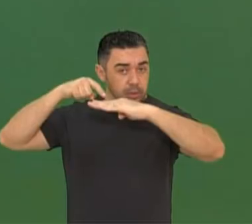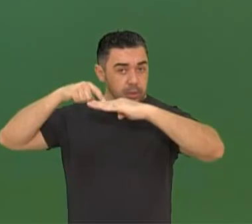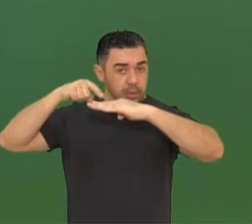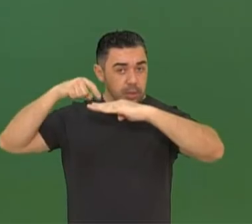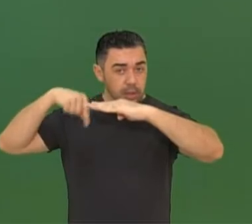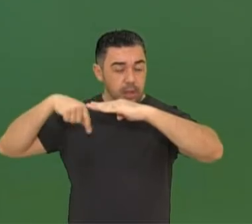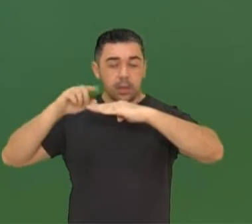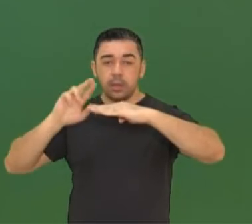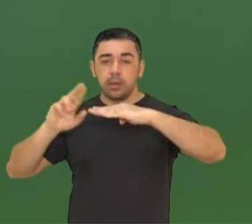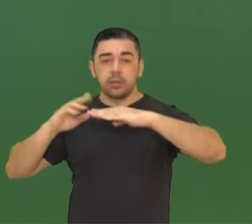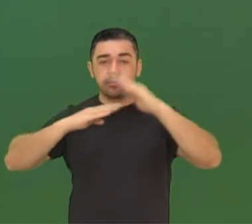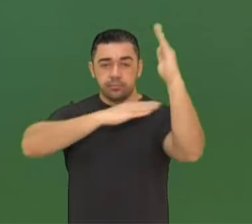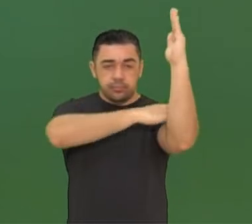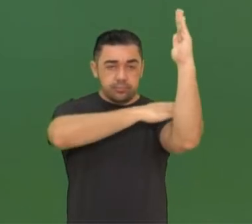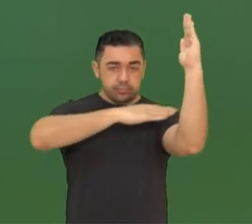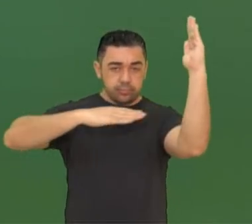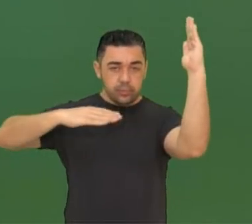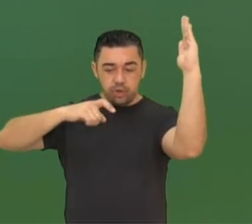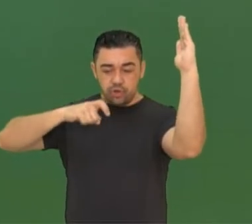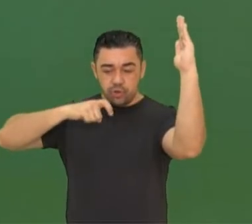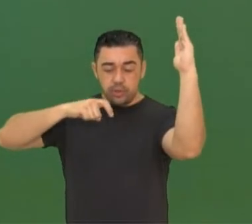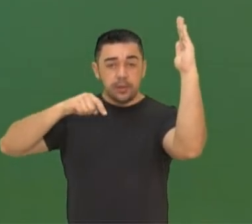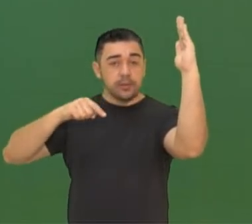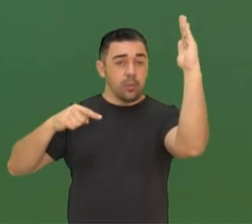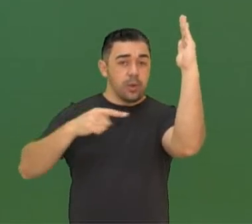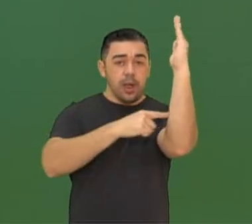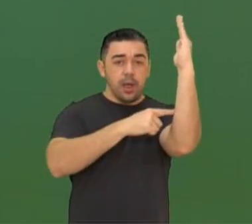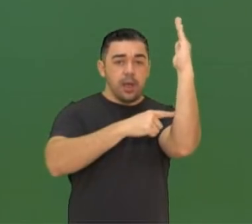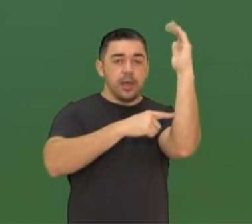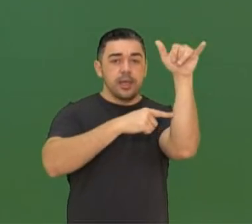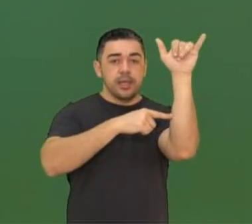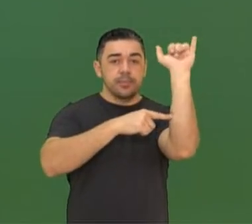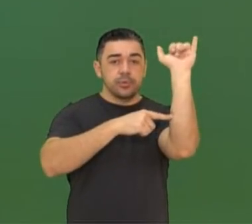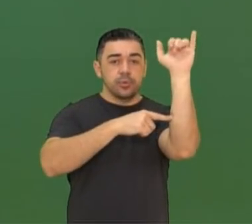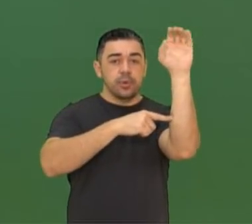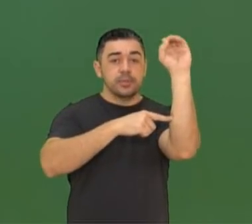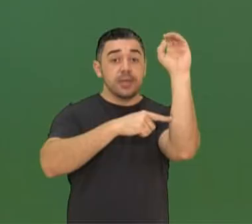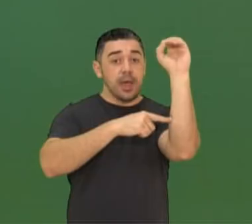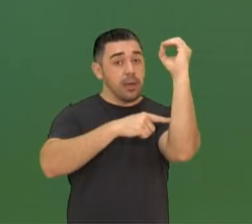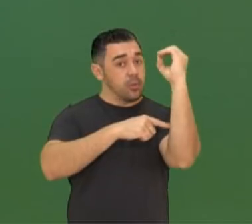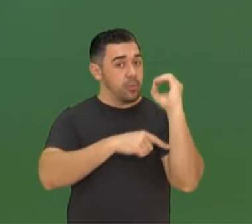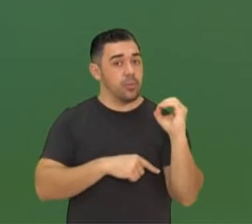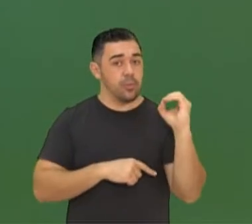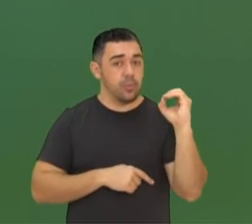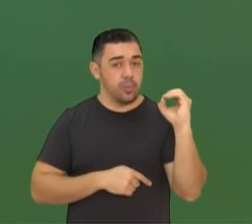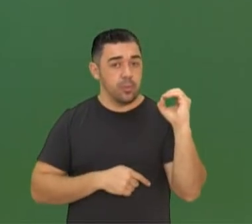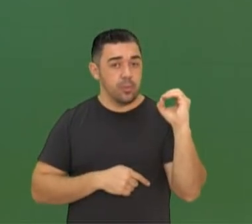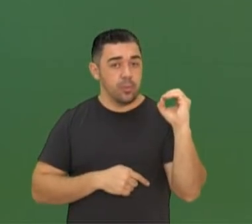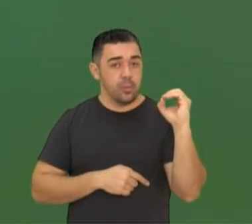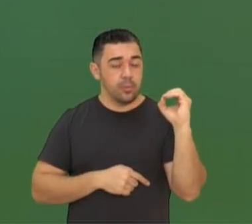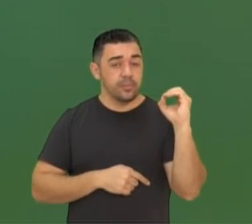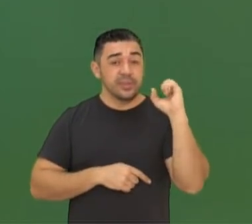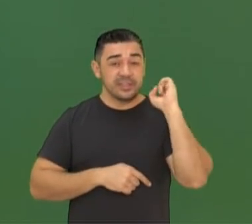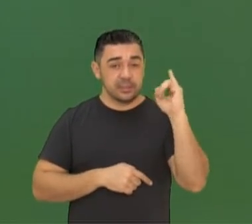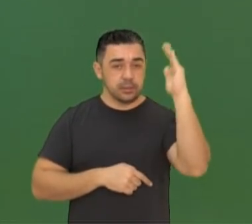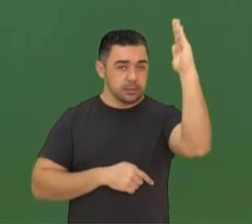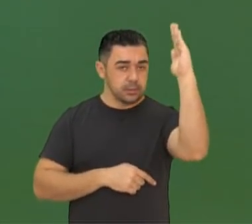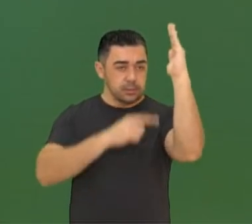x, a minha coordenada y vai ser 0. Se ele estiver em cima do eixo y, a minha coordenada x vai ser